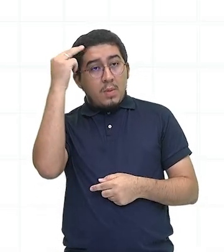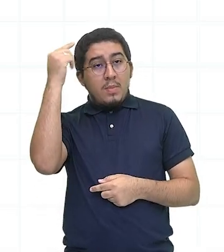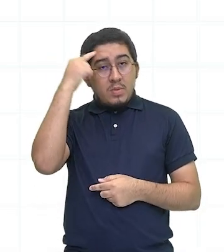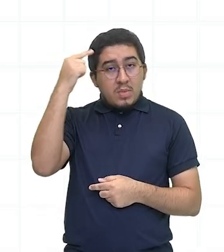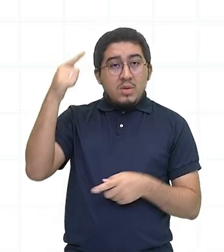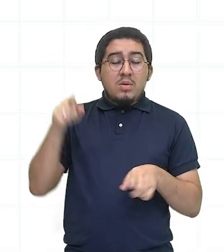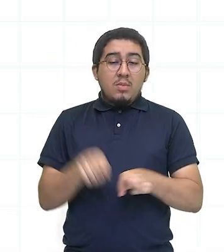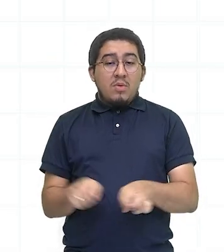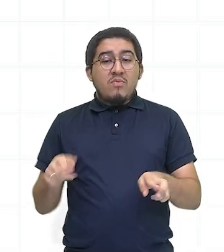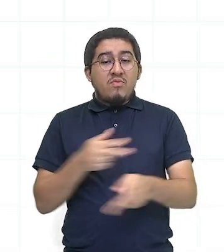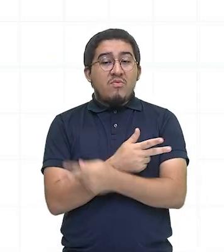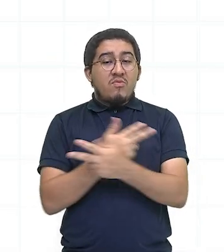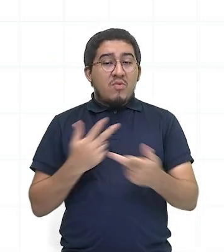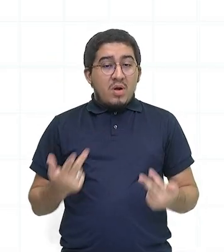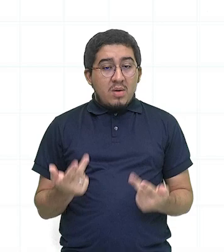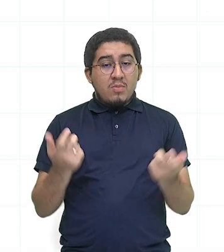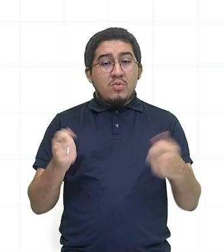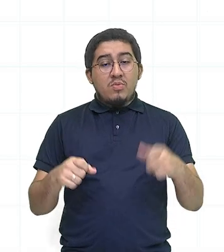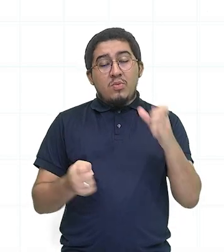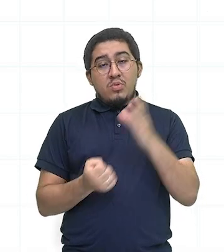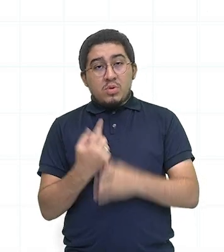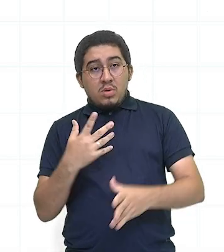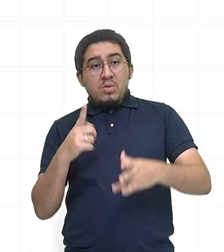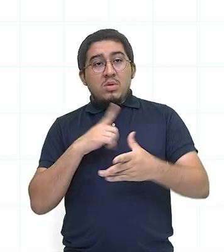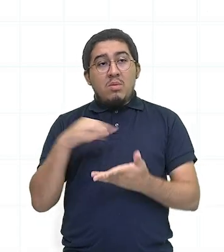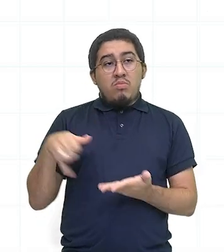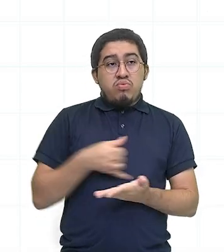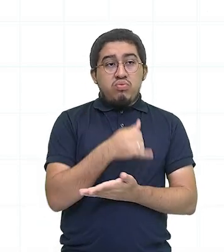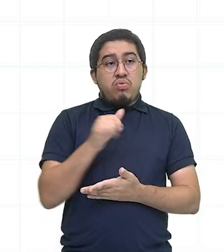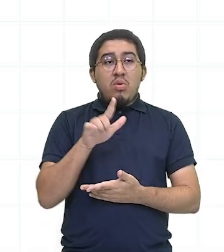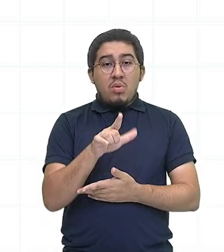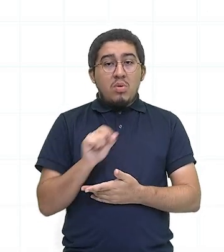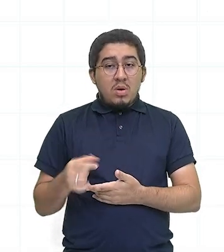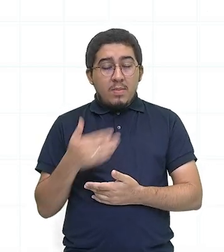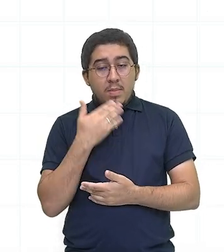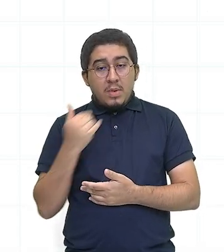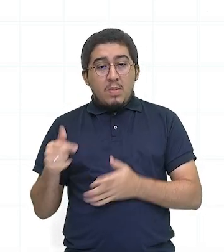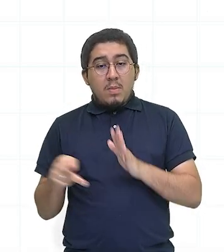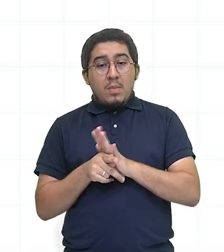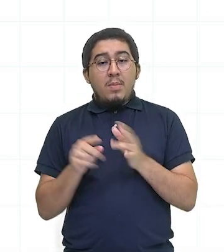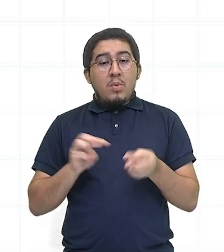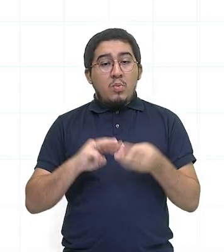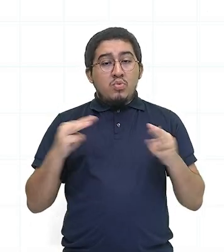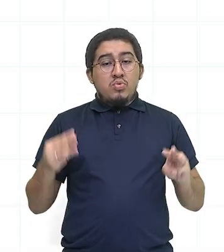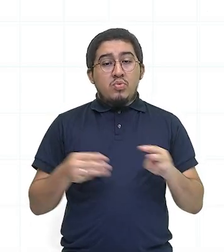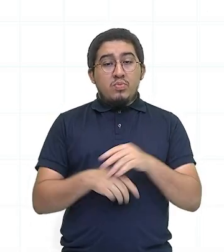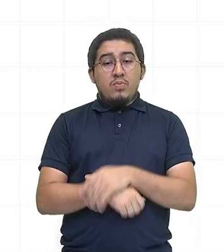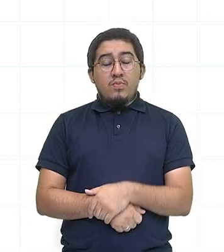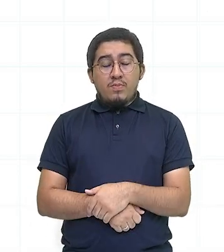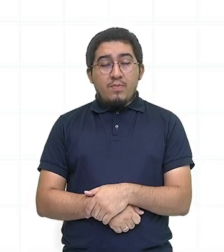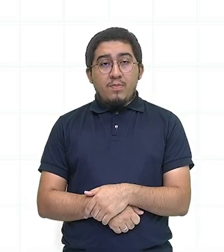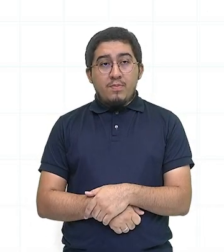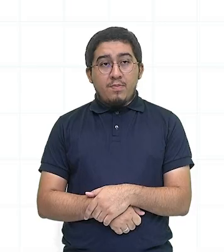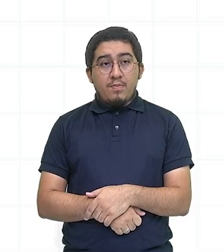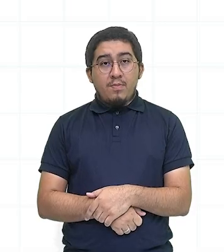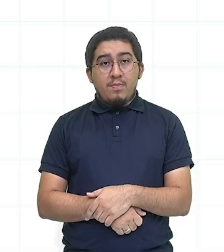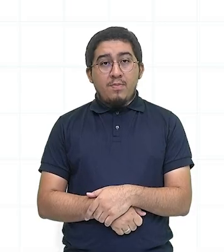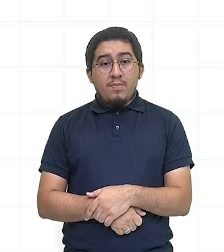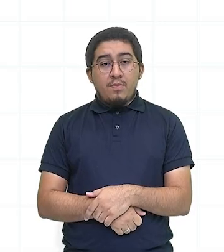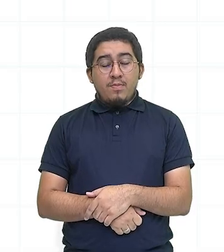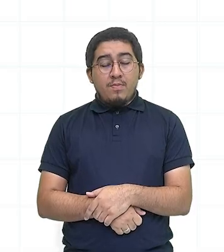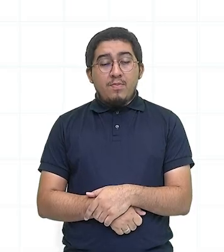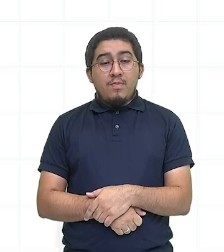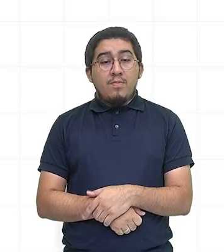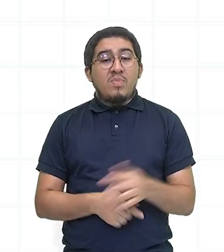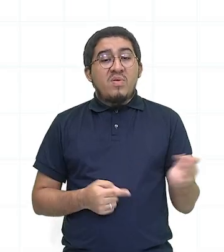a memória e a produção de secreções pelas glândulas e a contração muscular funcionem. Ou seja, tem a função de